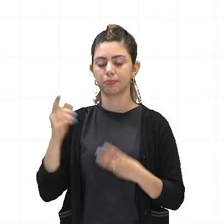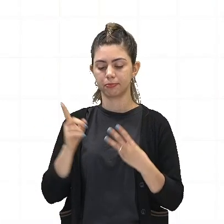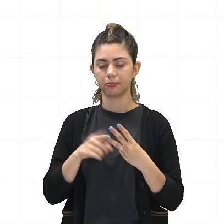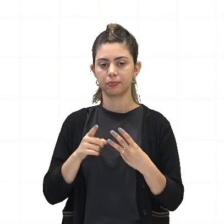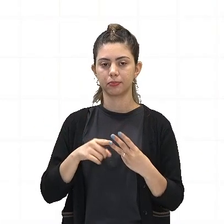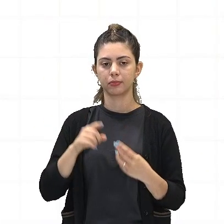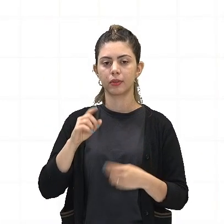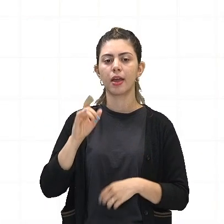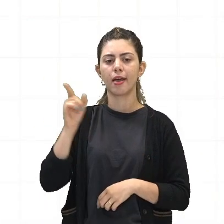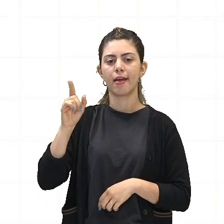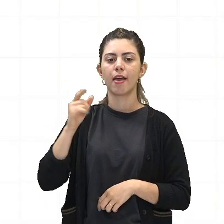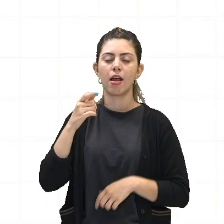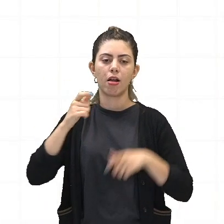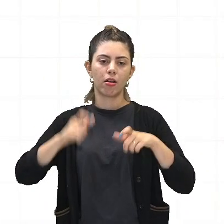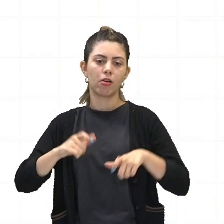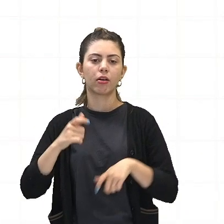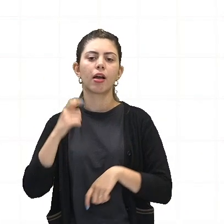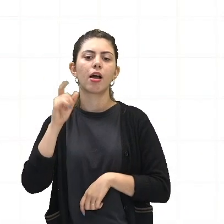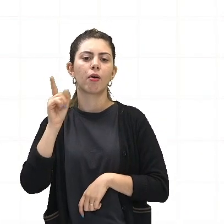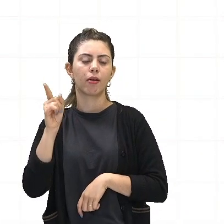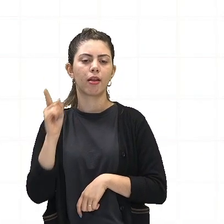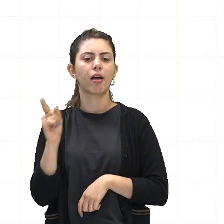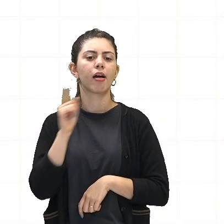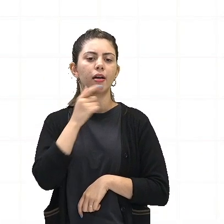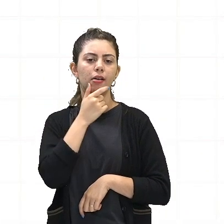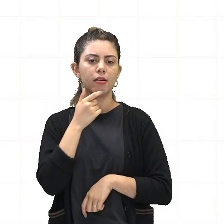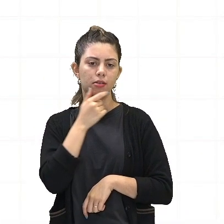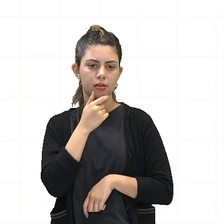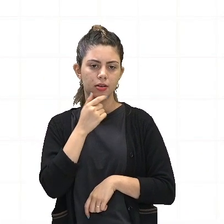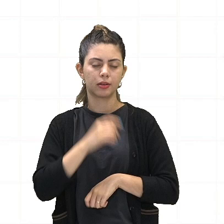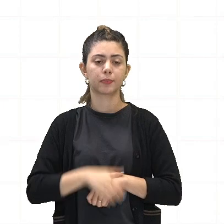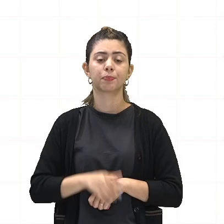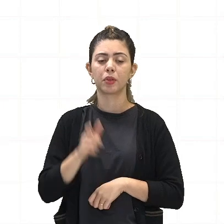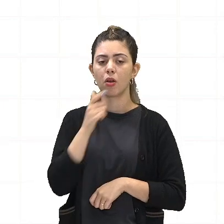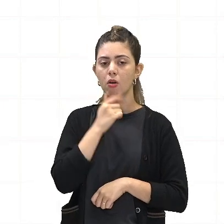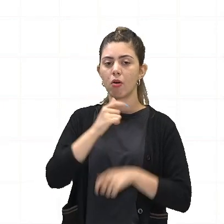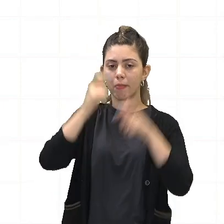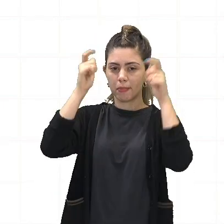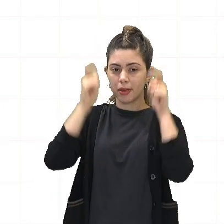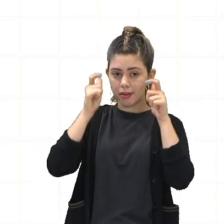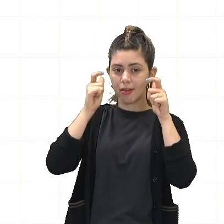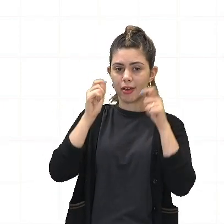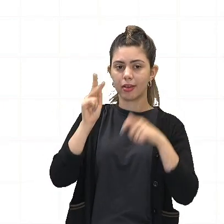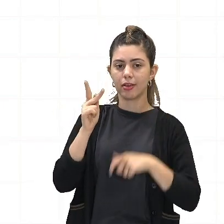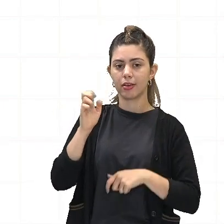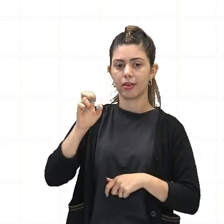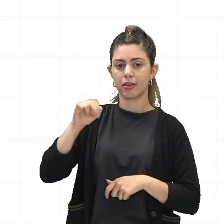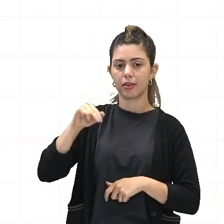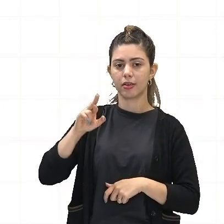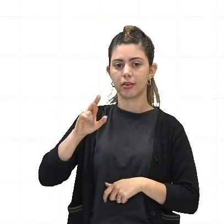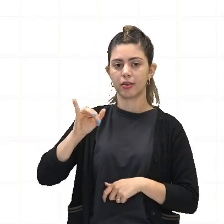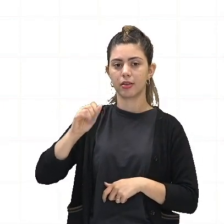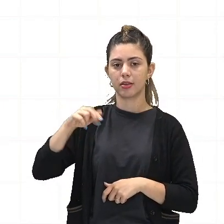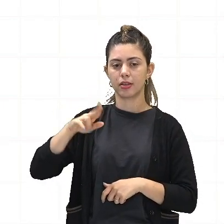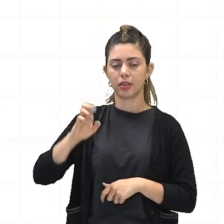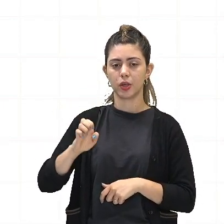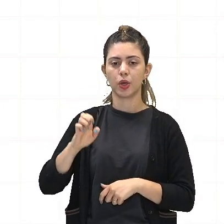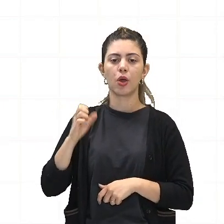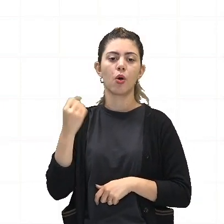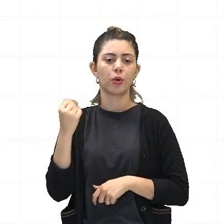que fugir para a Suíça, já que ele foi perseguido pelos católicos na França, e ele foi muito bem recebido na Suíça. Então a gente vai ver